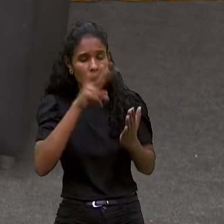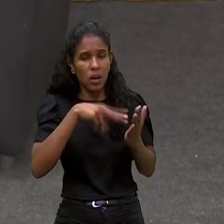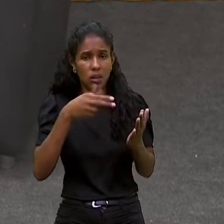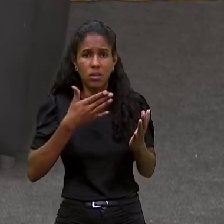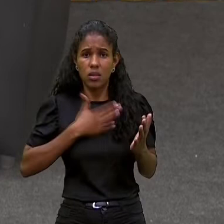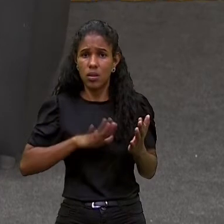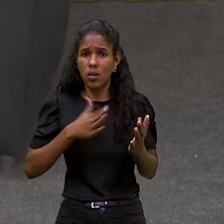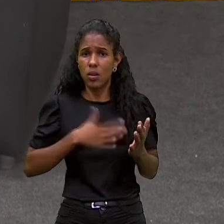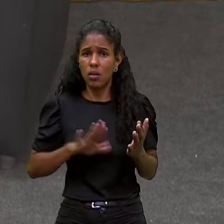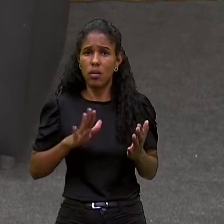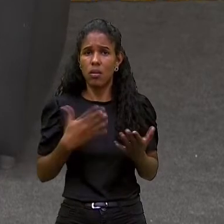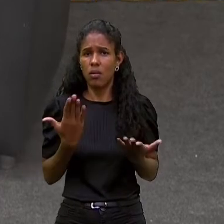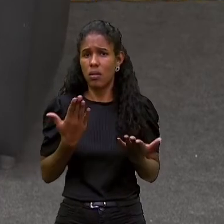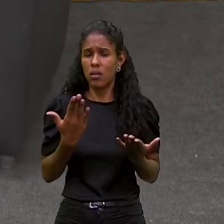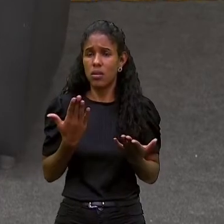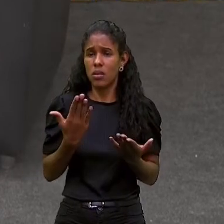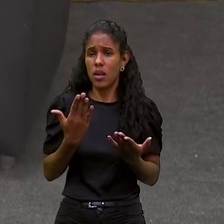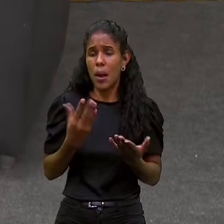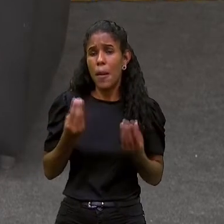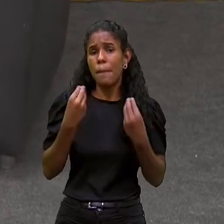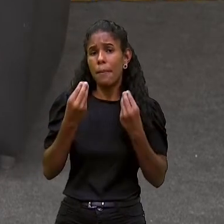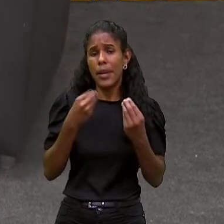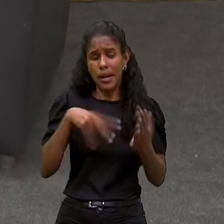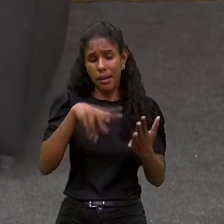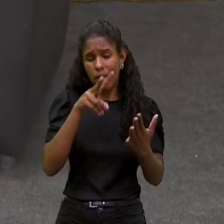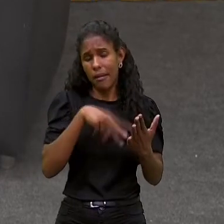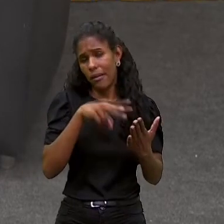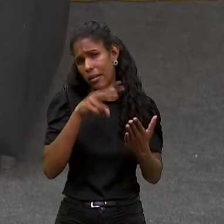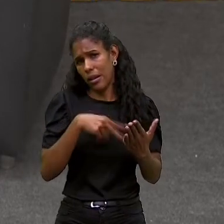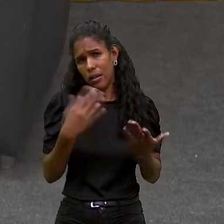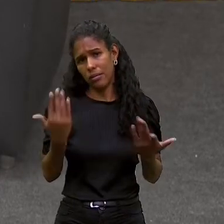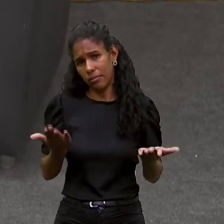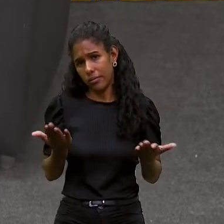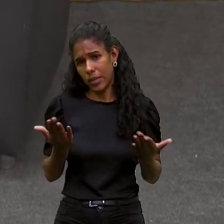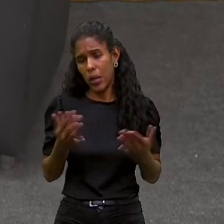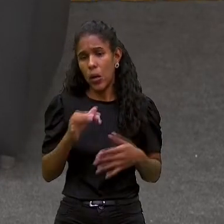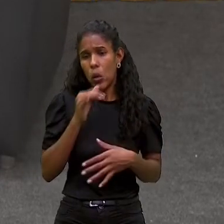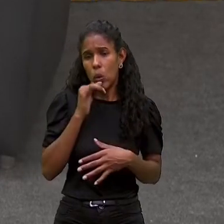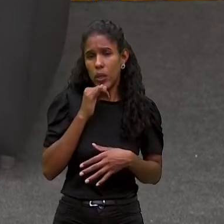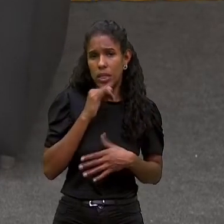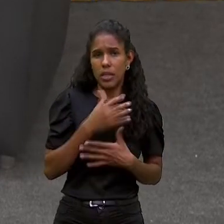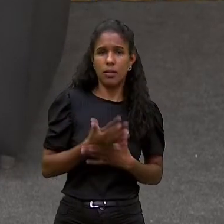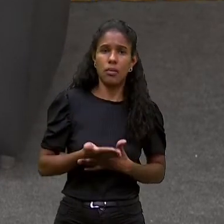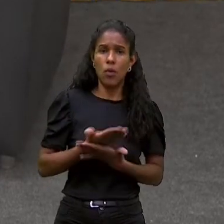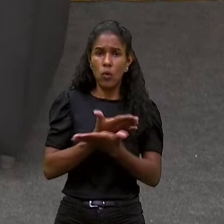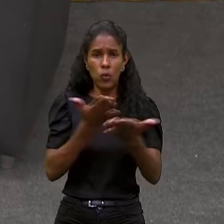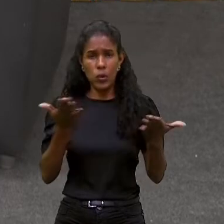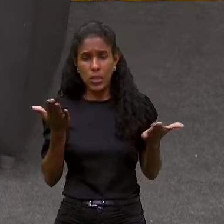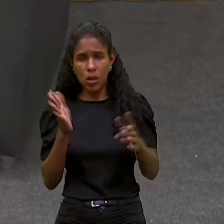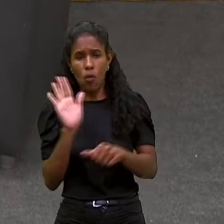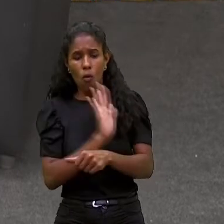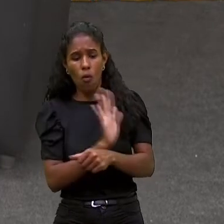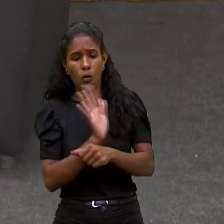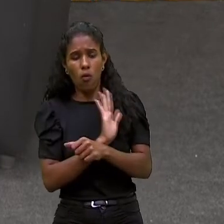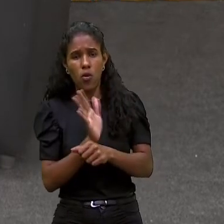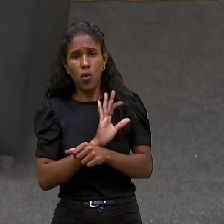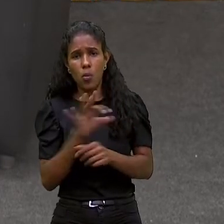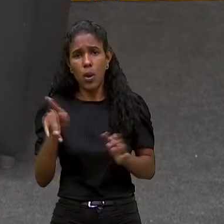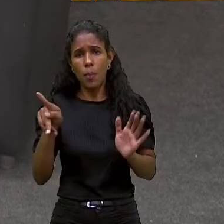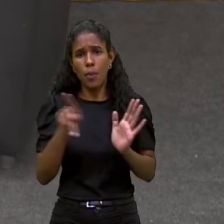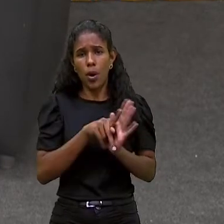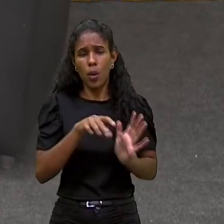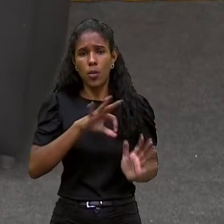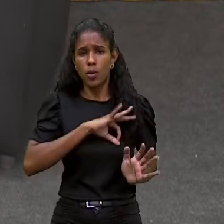filme policial, não lê, não leia um livro policial, entende? Então, essas coisas. Você quer construir